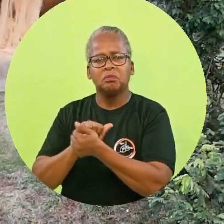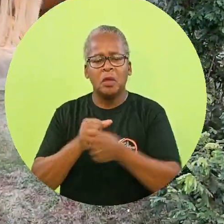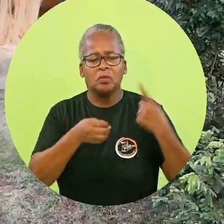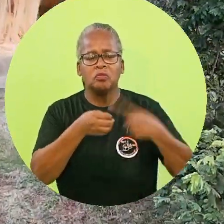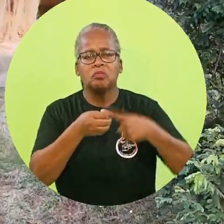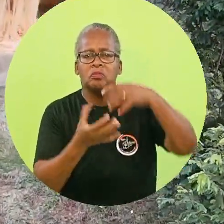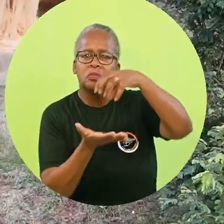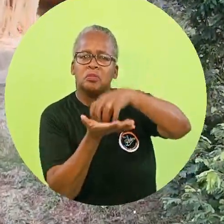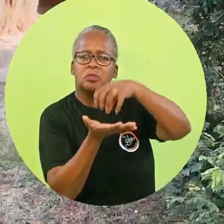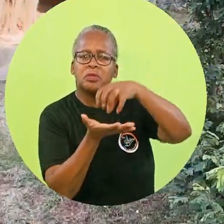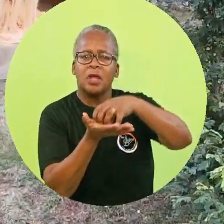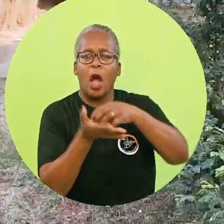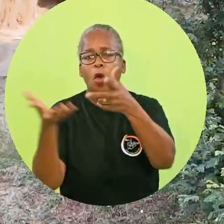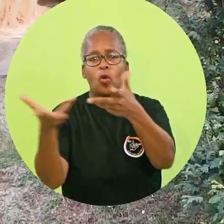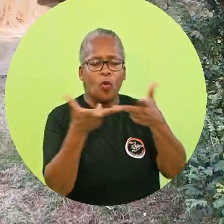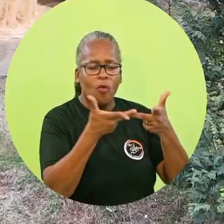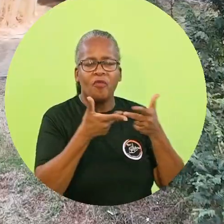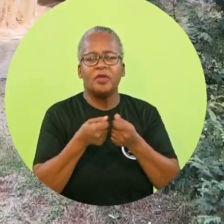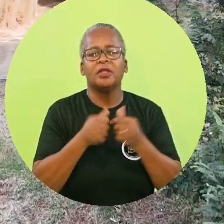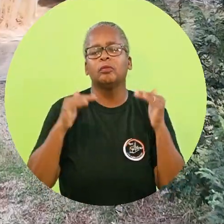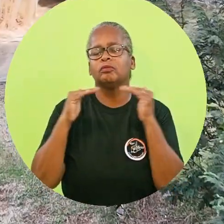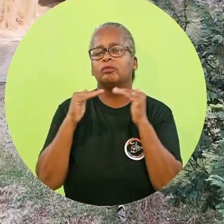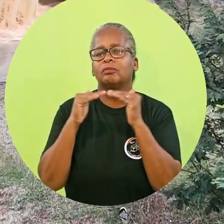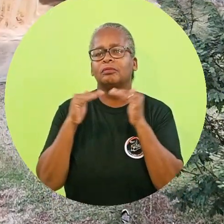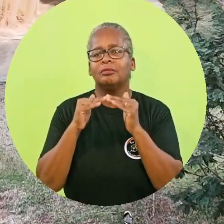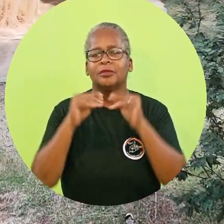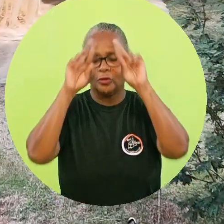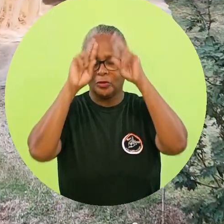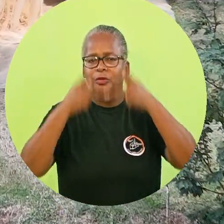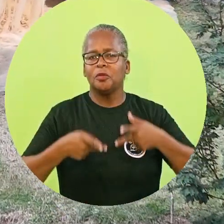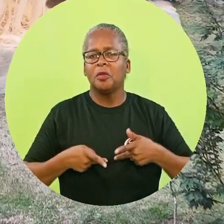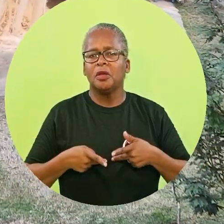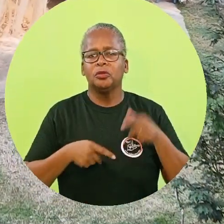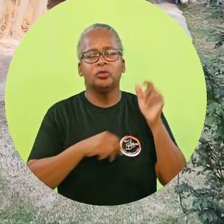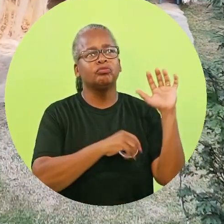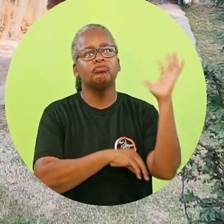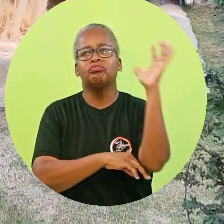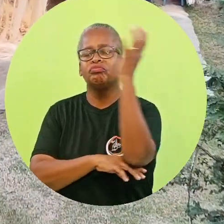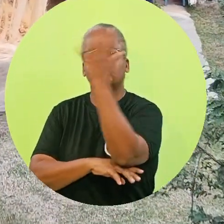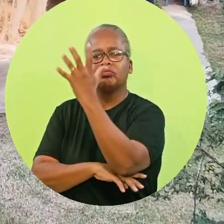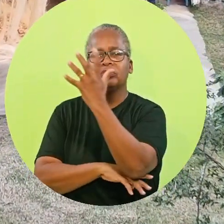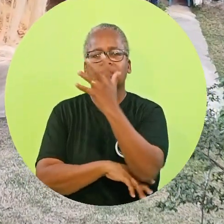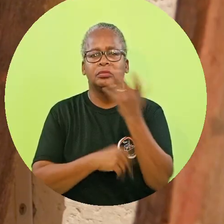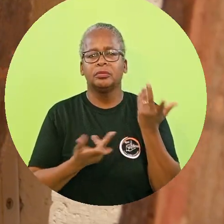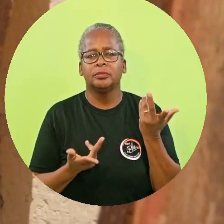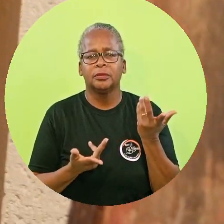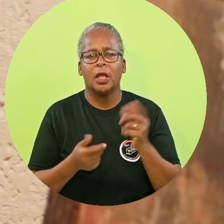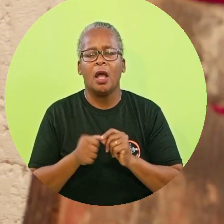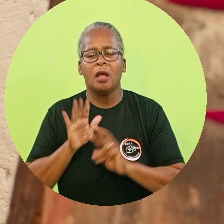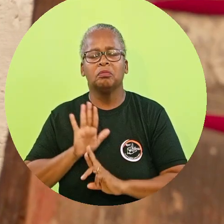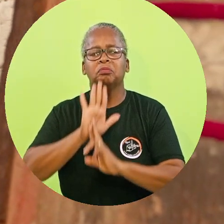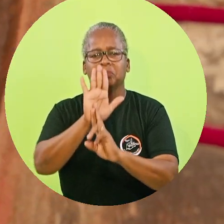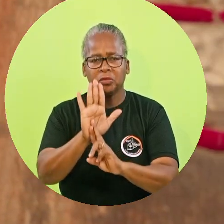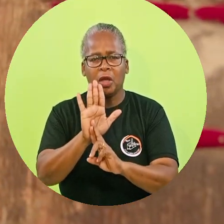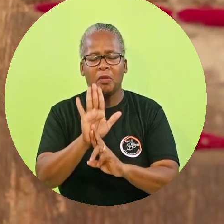convida a um diálogo sensível sobre a relação entre o ser humano e os recursos naturais. As obras, criadas